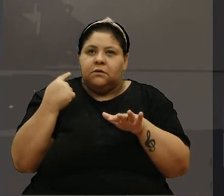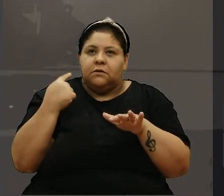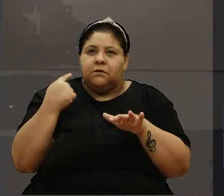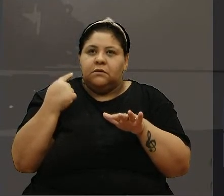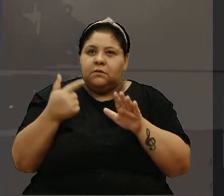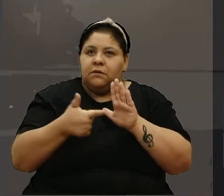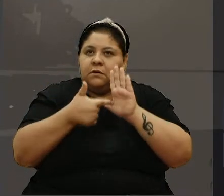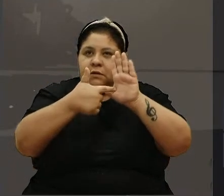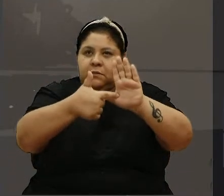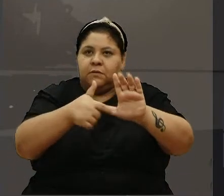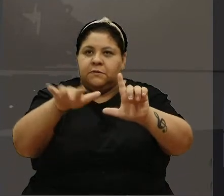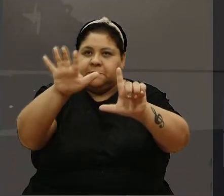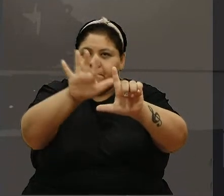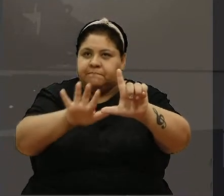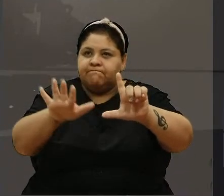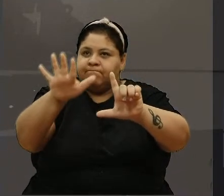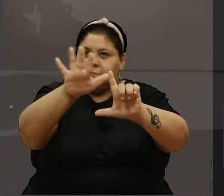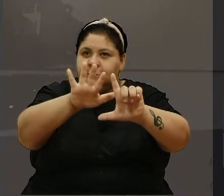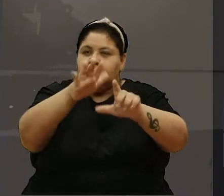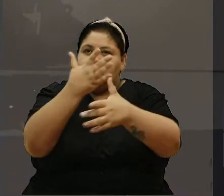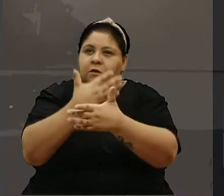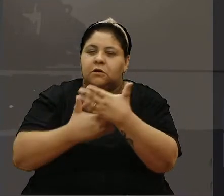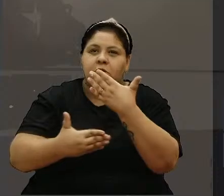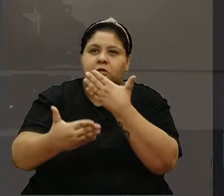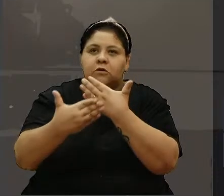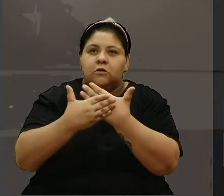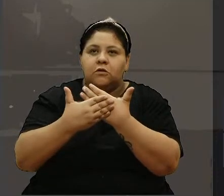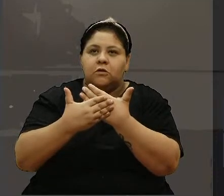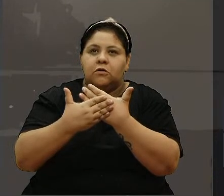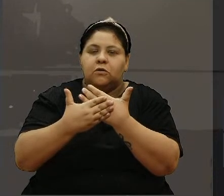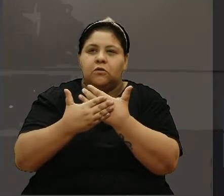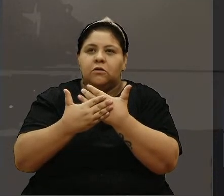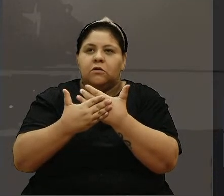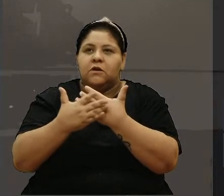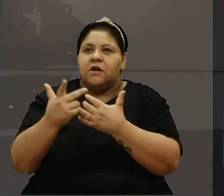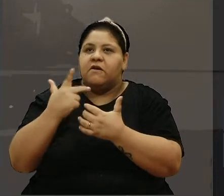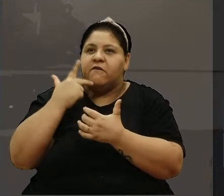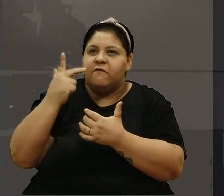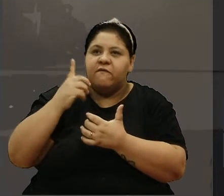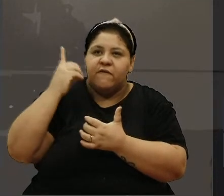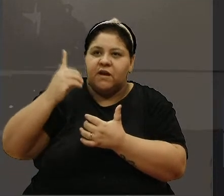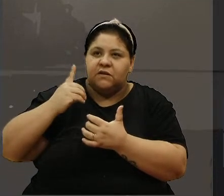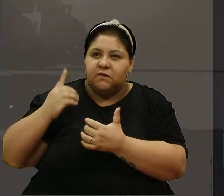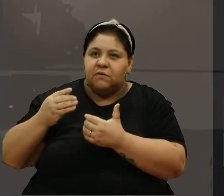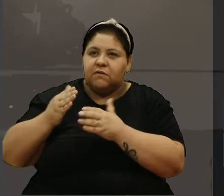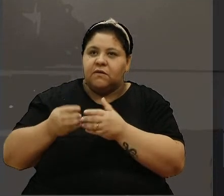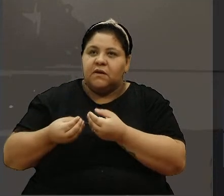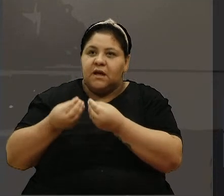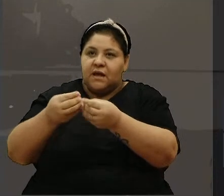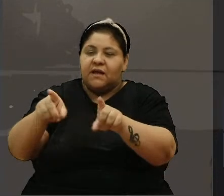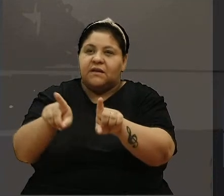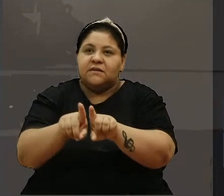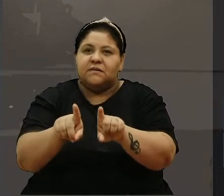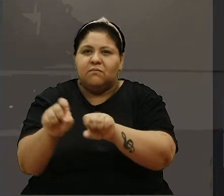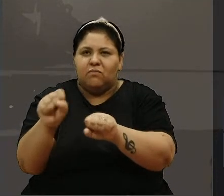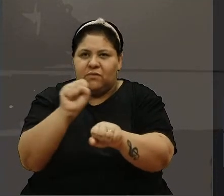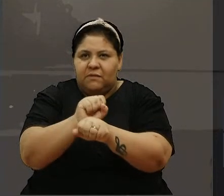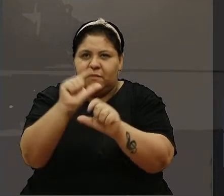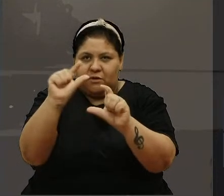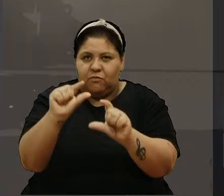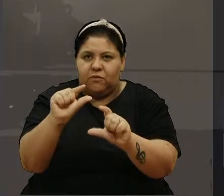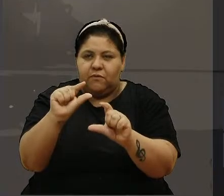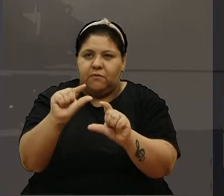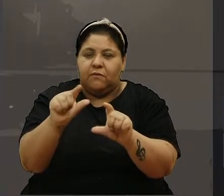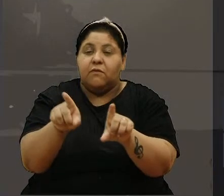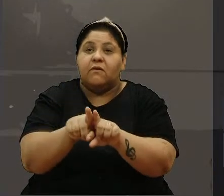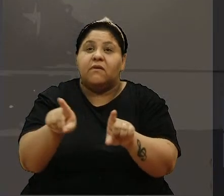exibindo as imagens, todo o discurso do deputado, ali a entrega. Aí também, puder parar um pouquinho nesse slide,